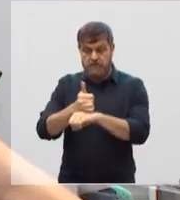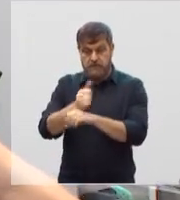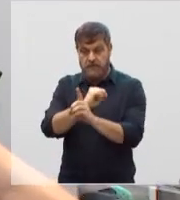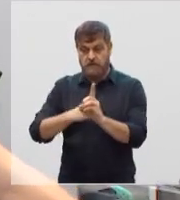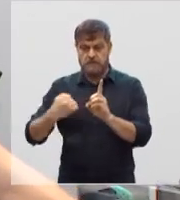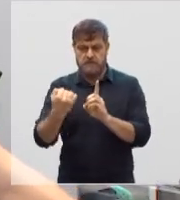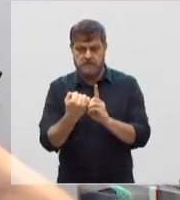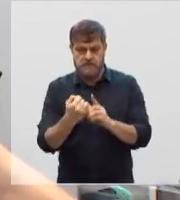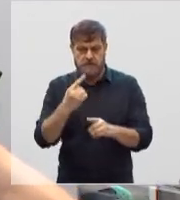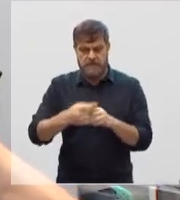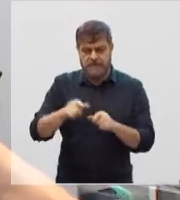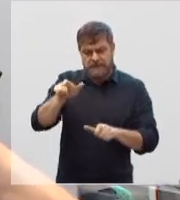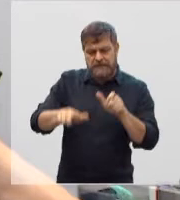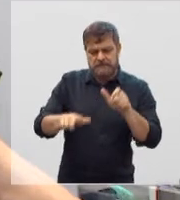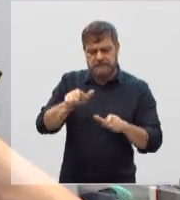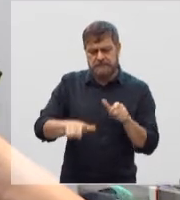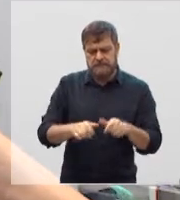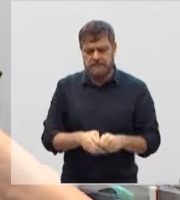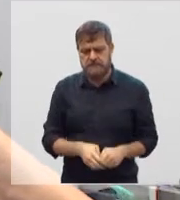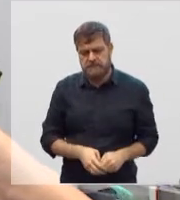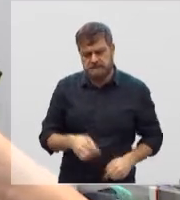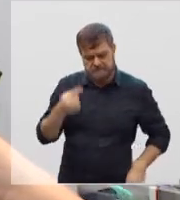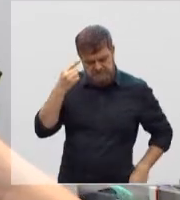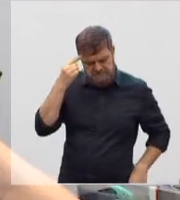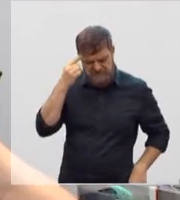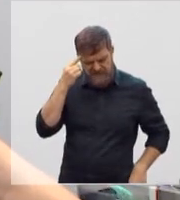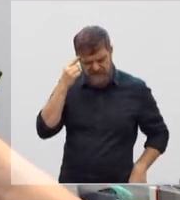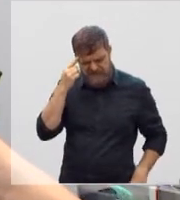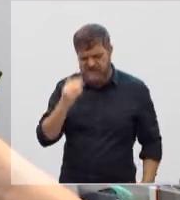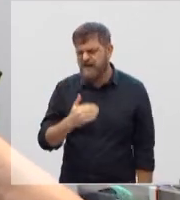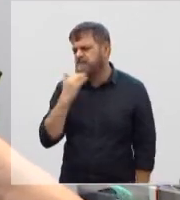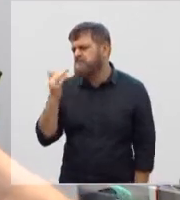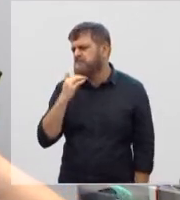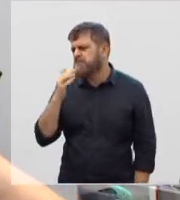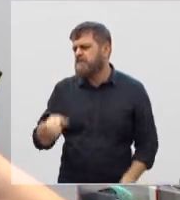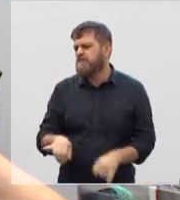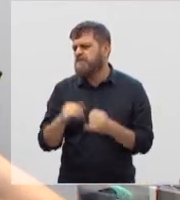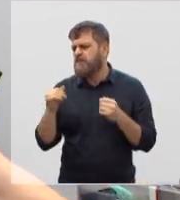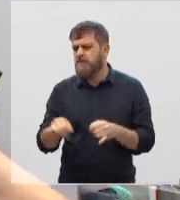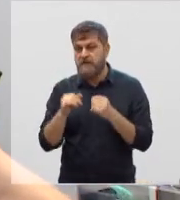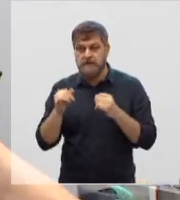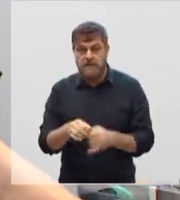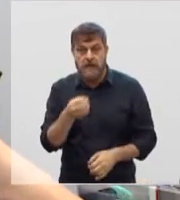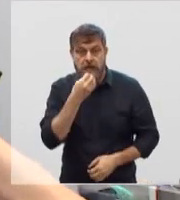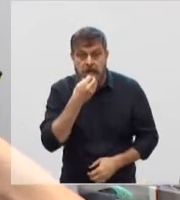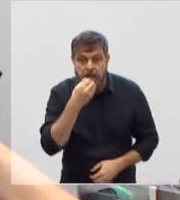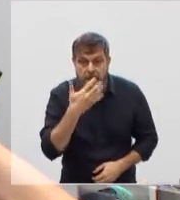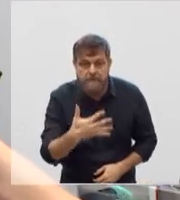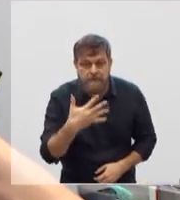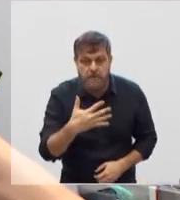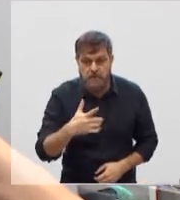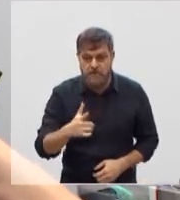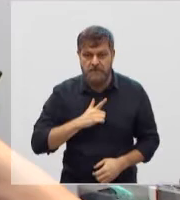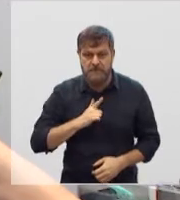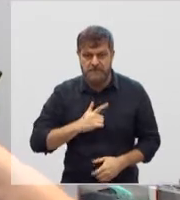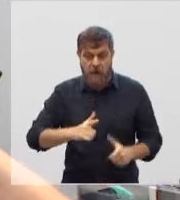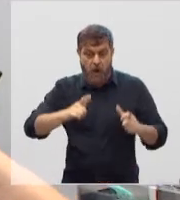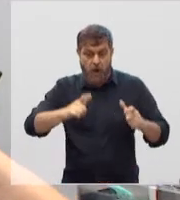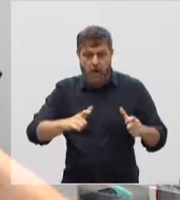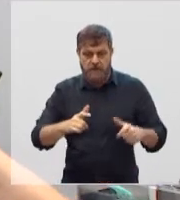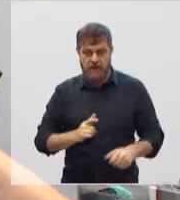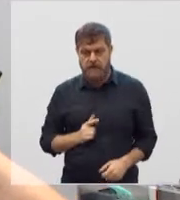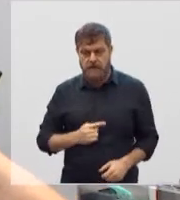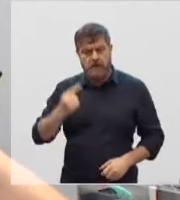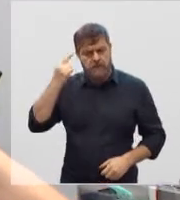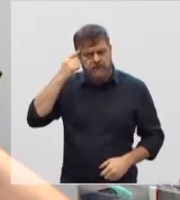acham que pensar talvez não seja tão interessante, é muito bom a gente abrir esse